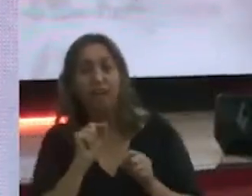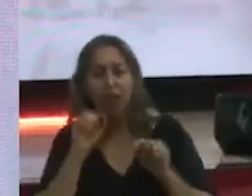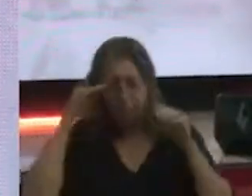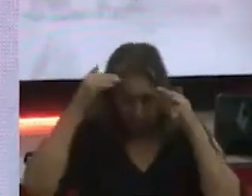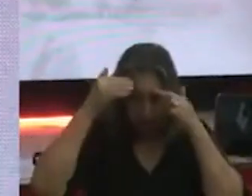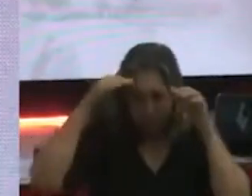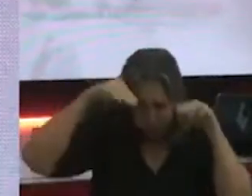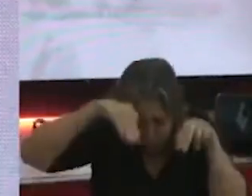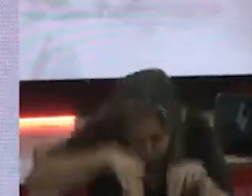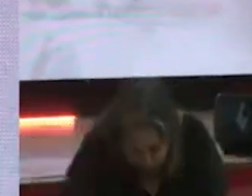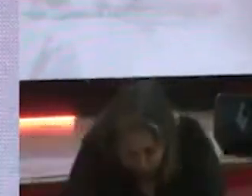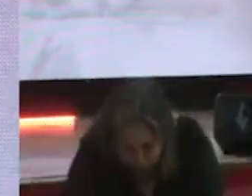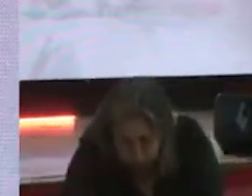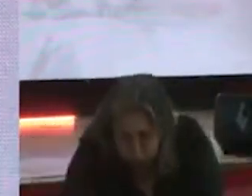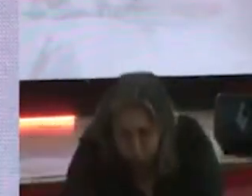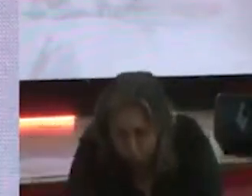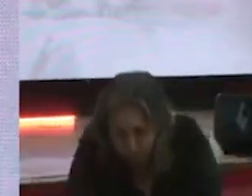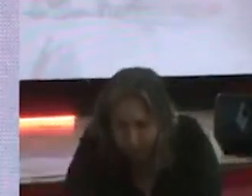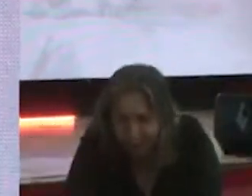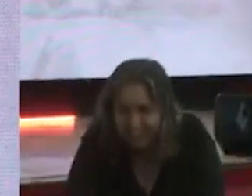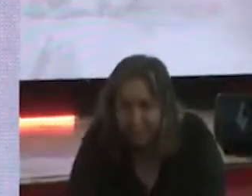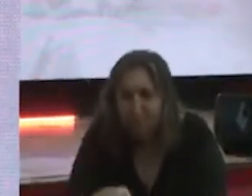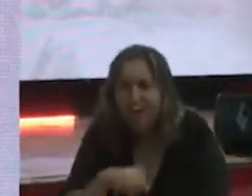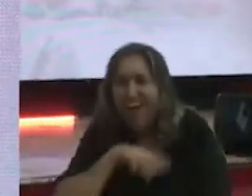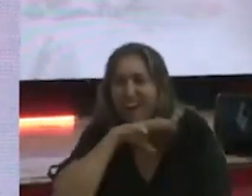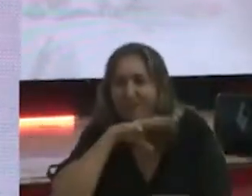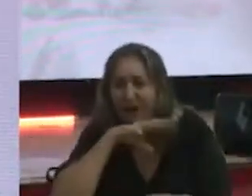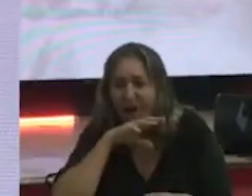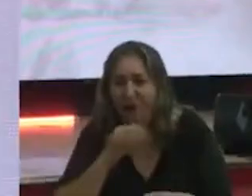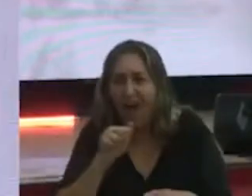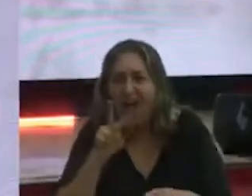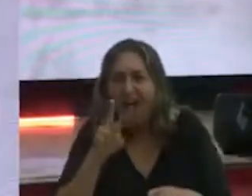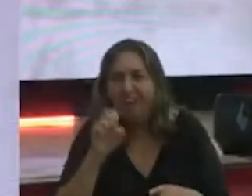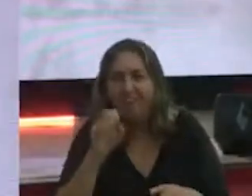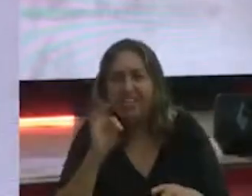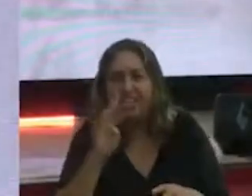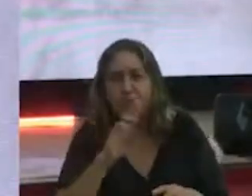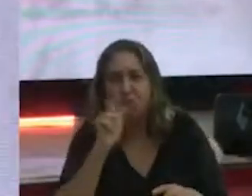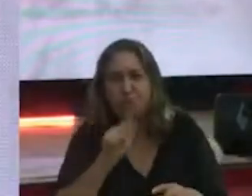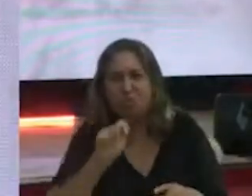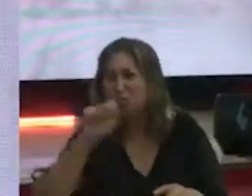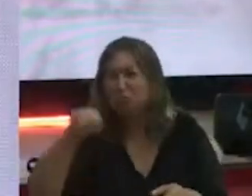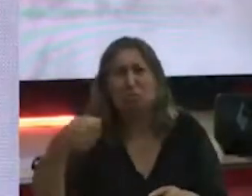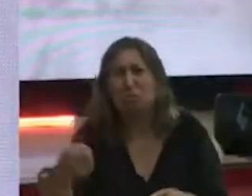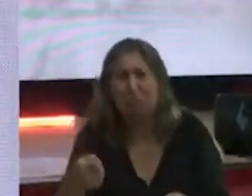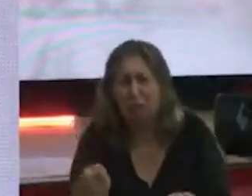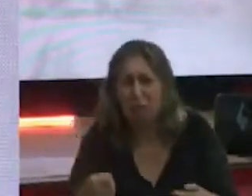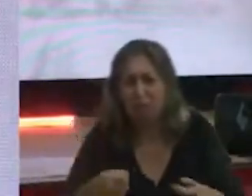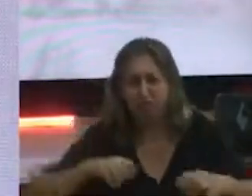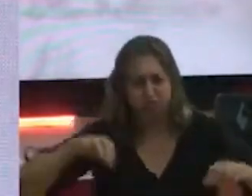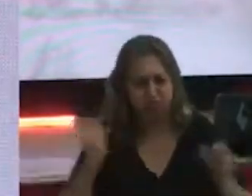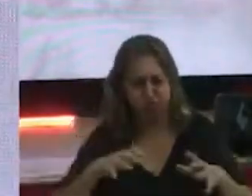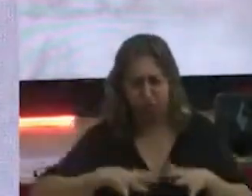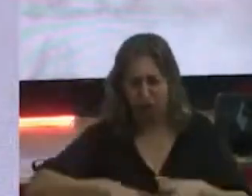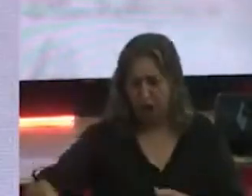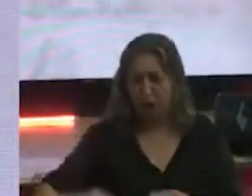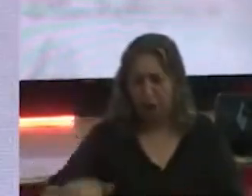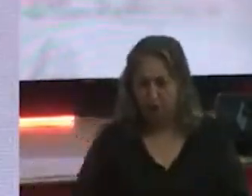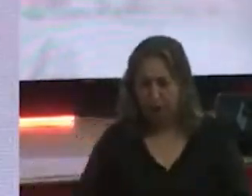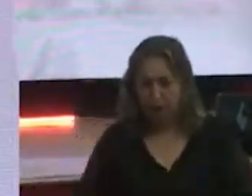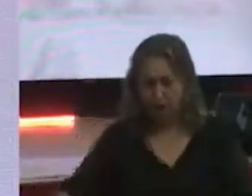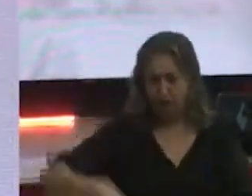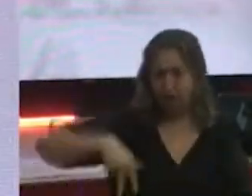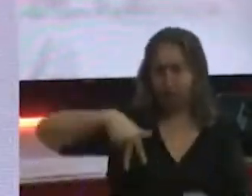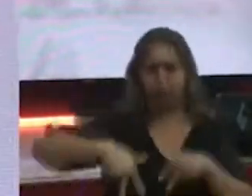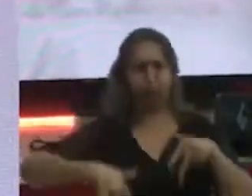cabeça num buraco que ela não quer ver nada você não pode ter a síndrome da vestrus pessoas cheias do